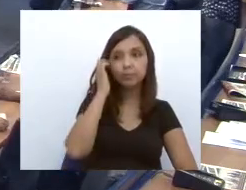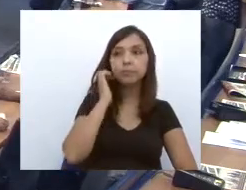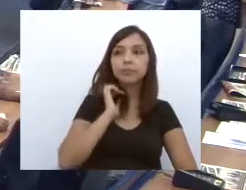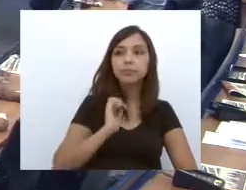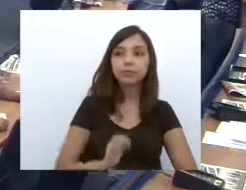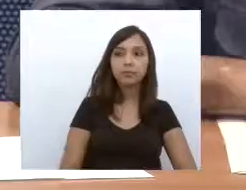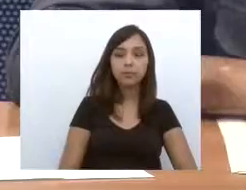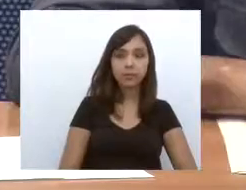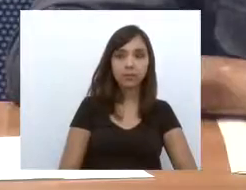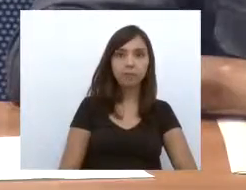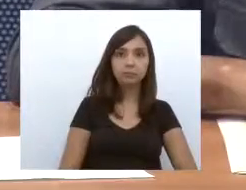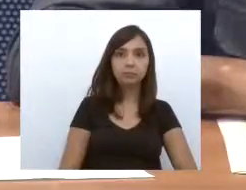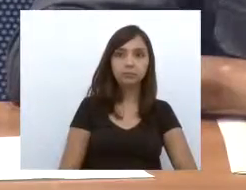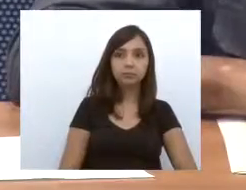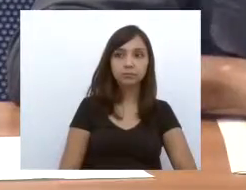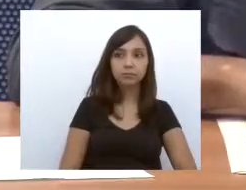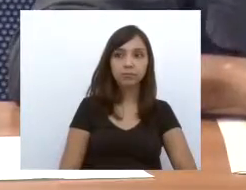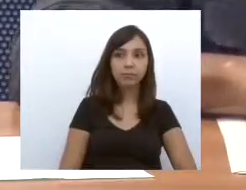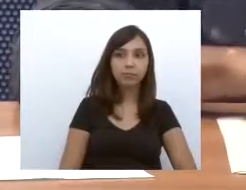Vereadora.